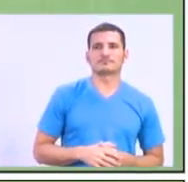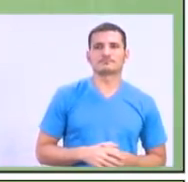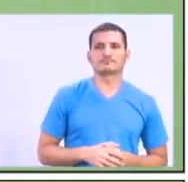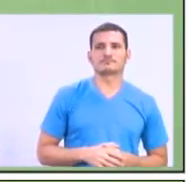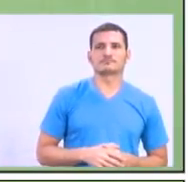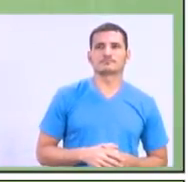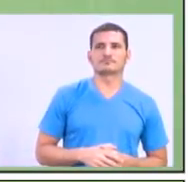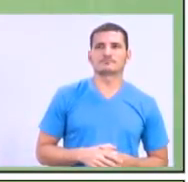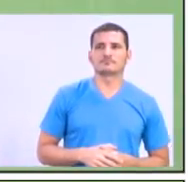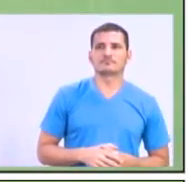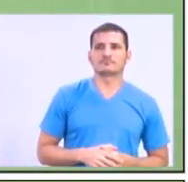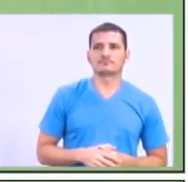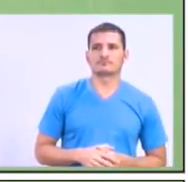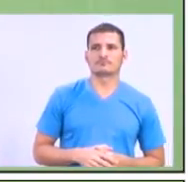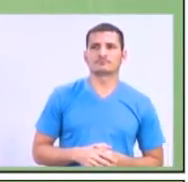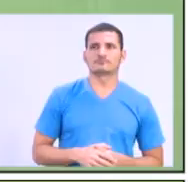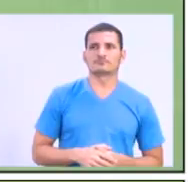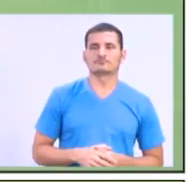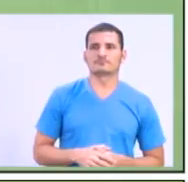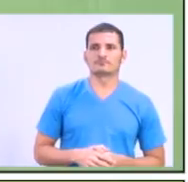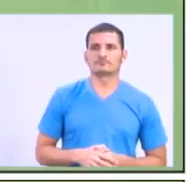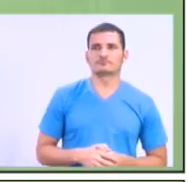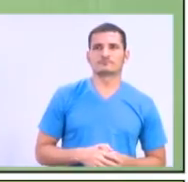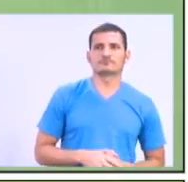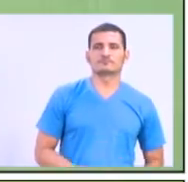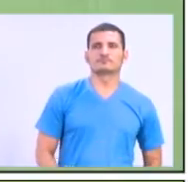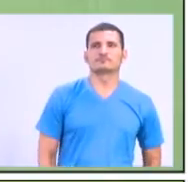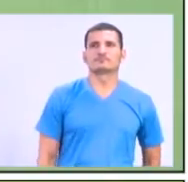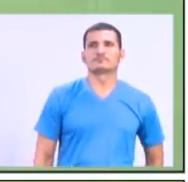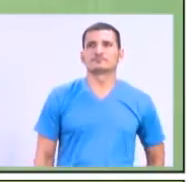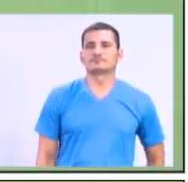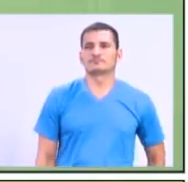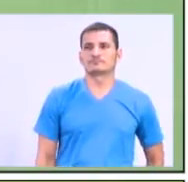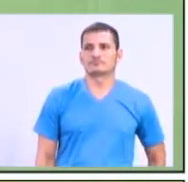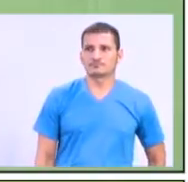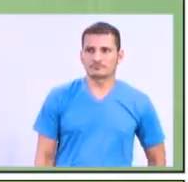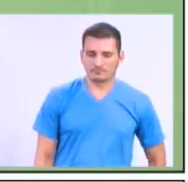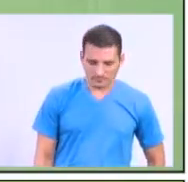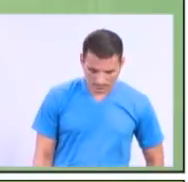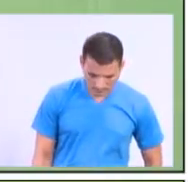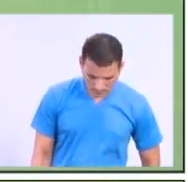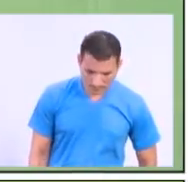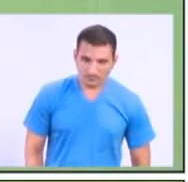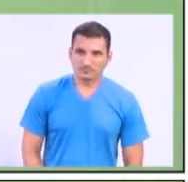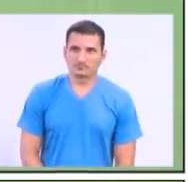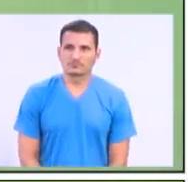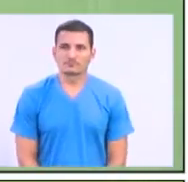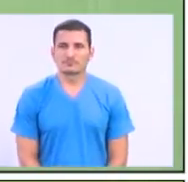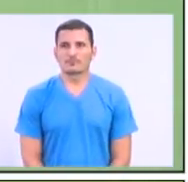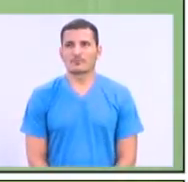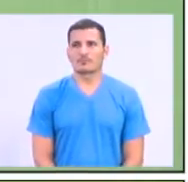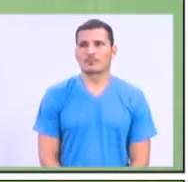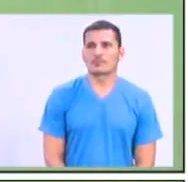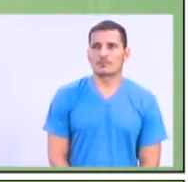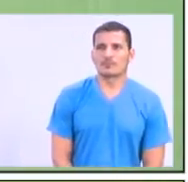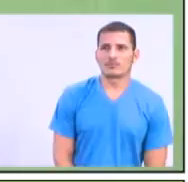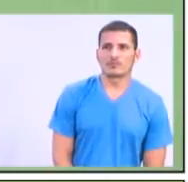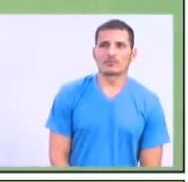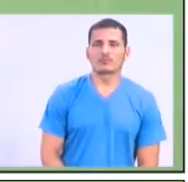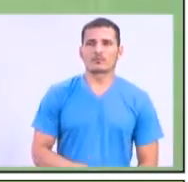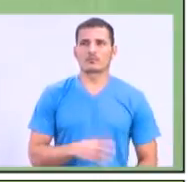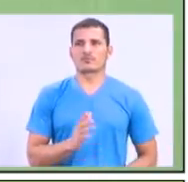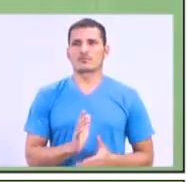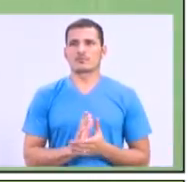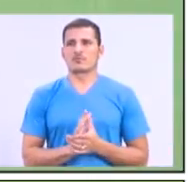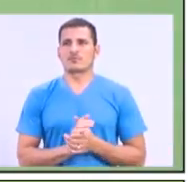questionário, certo? Essa basicamente é a ideia do nosso questionário para verificar se um número é maior